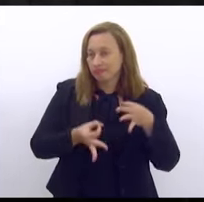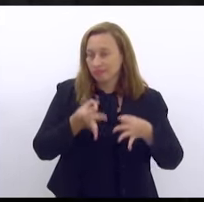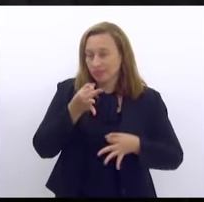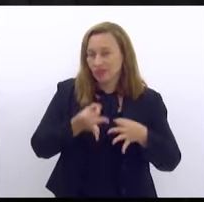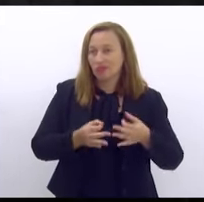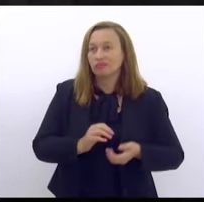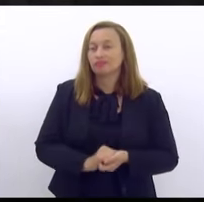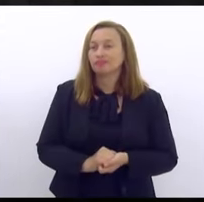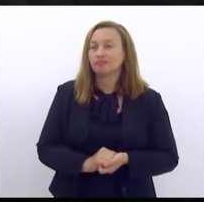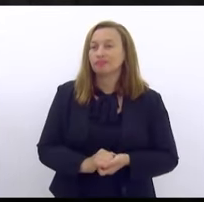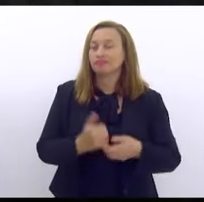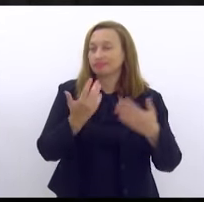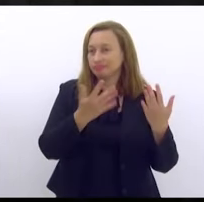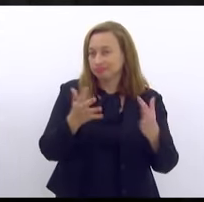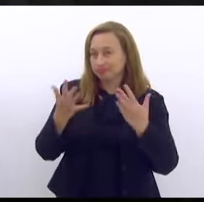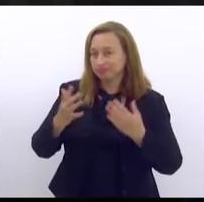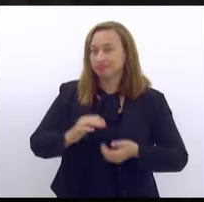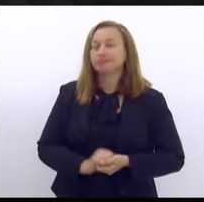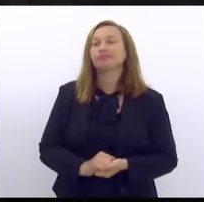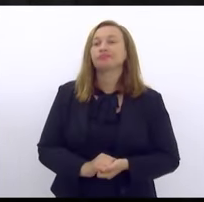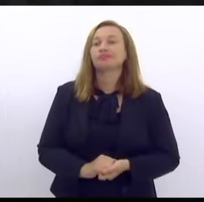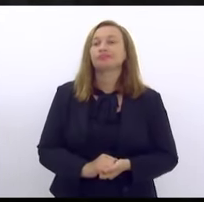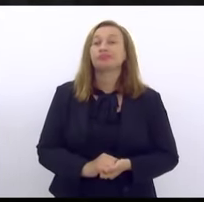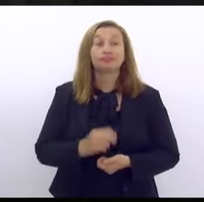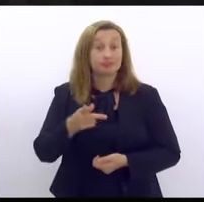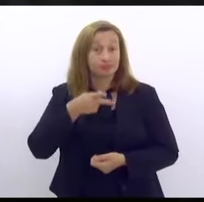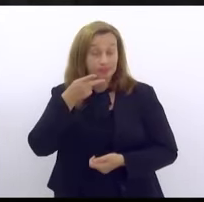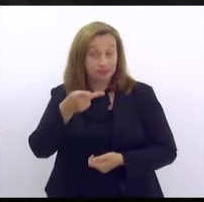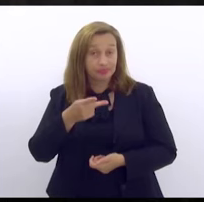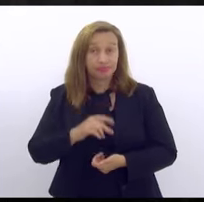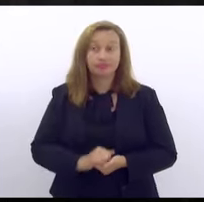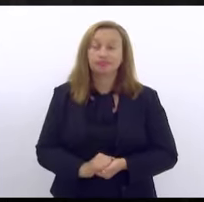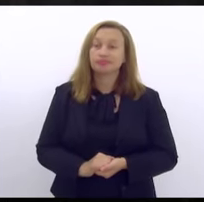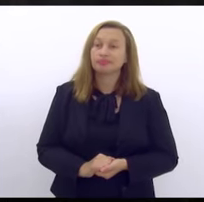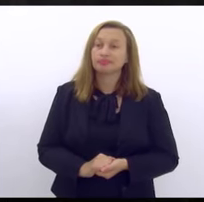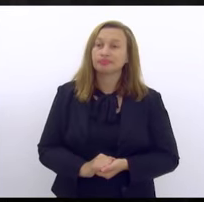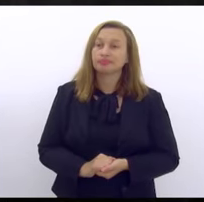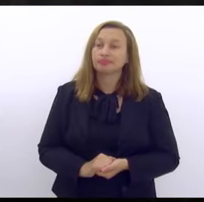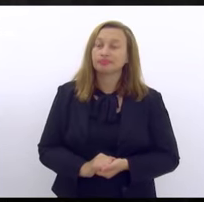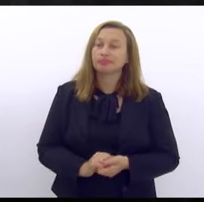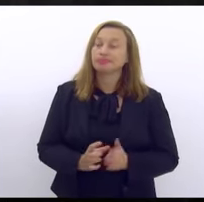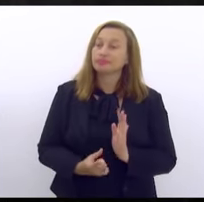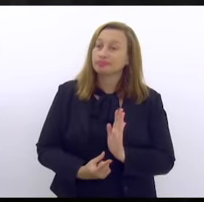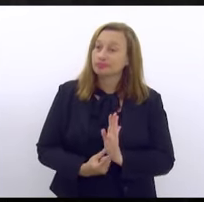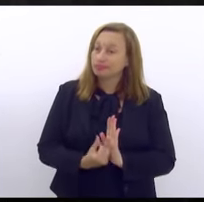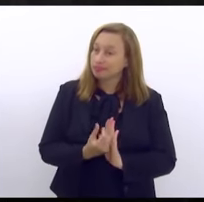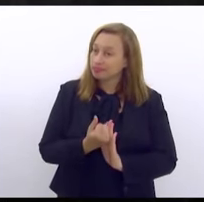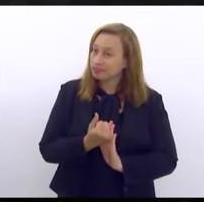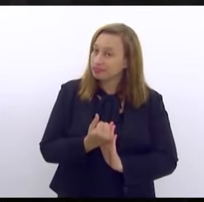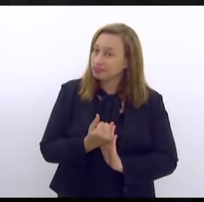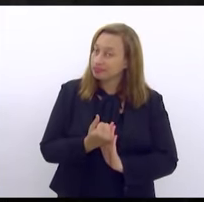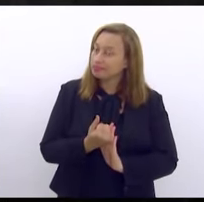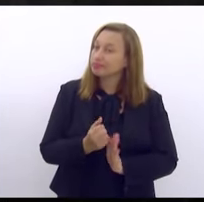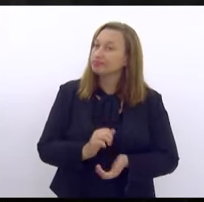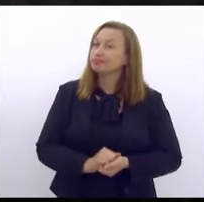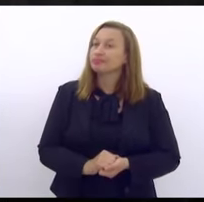esse elogio. E dizer que este orçamento